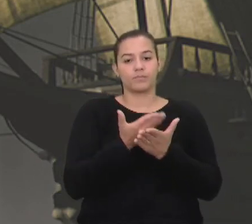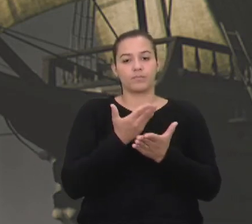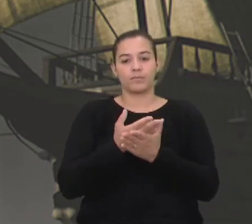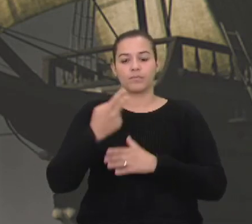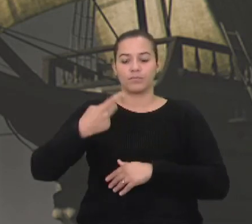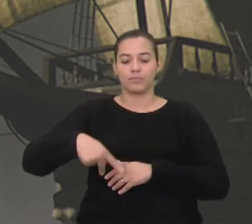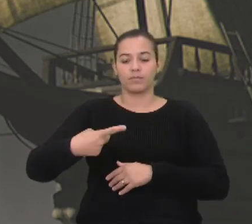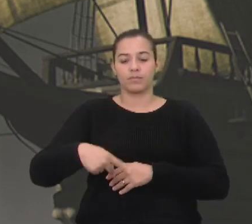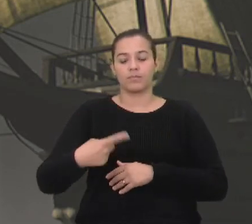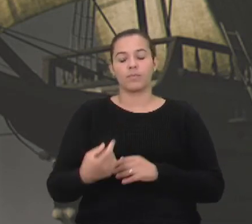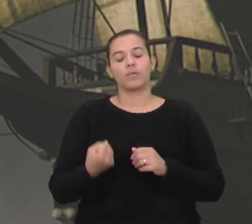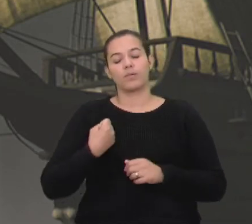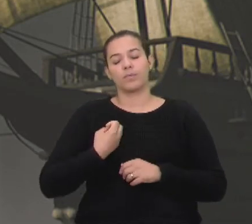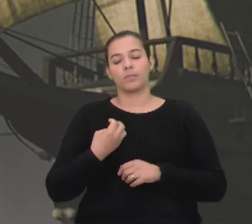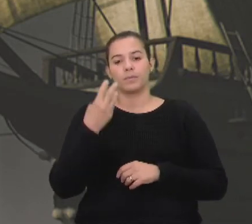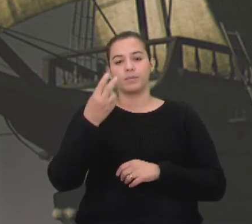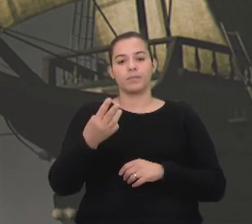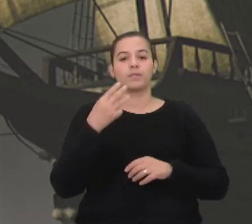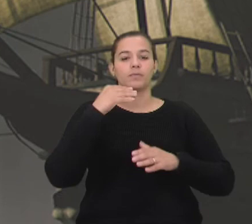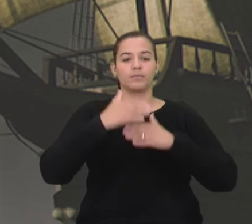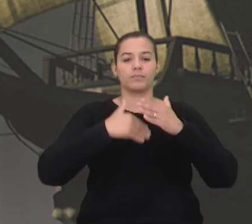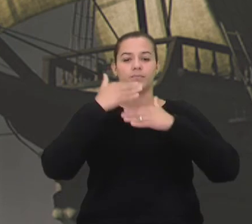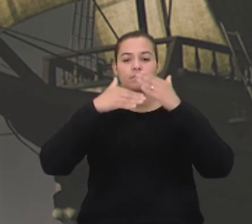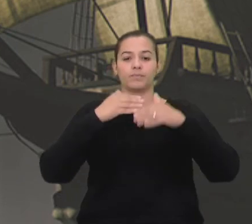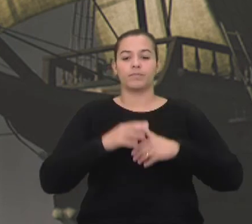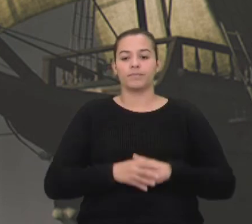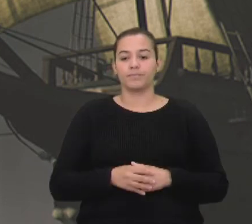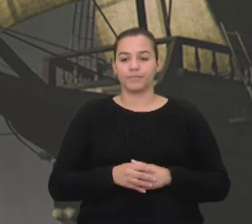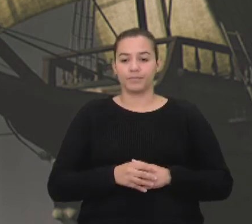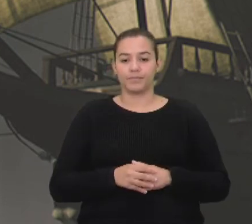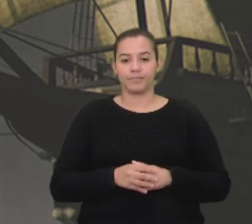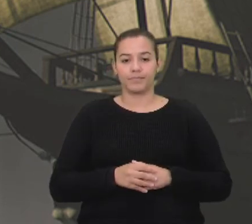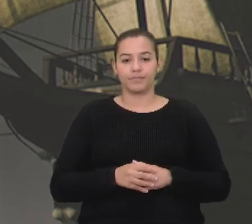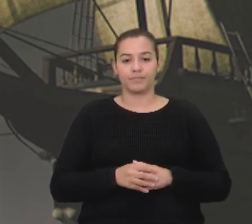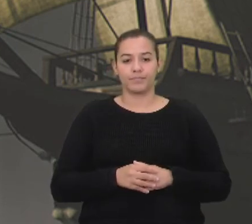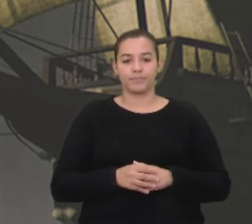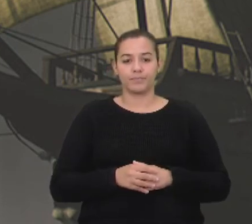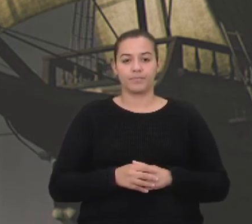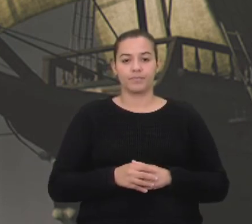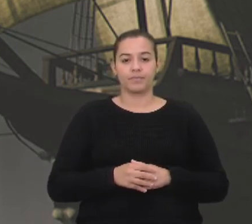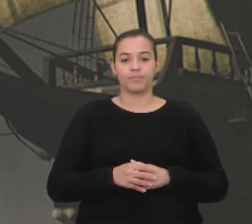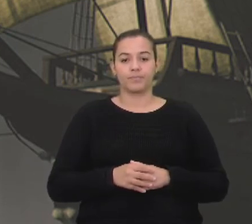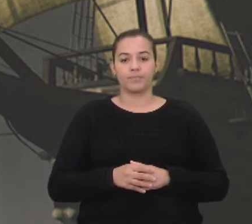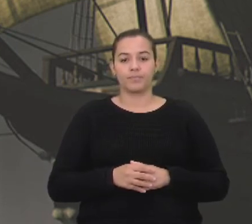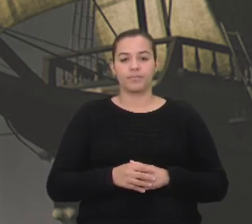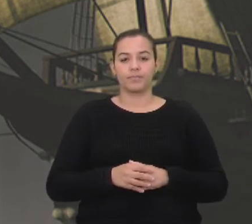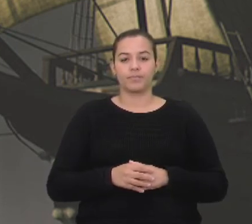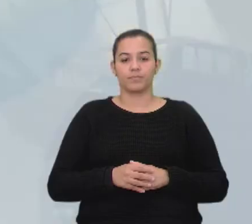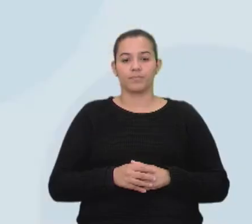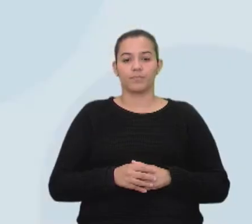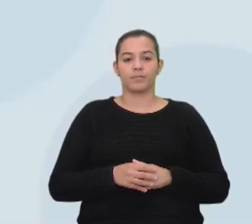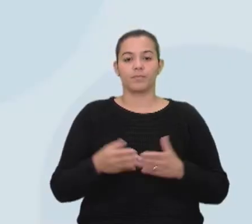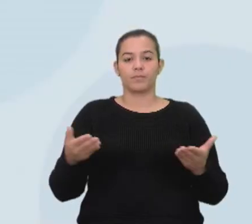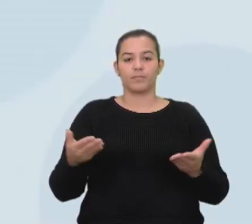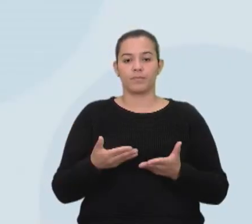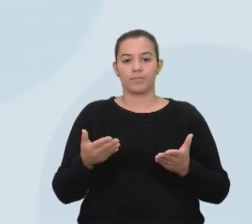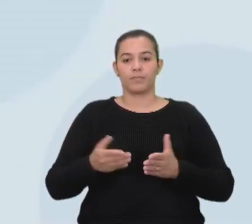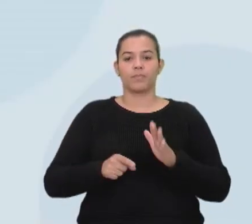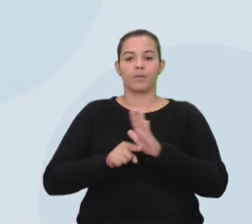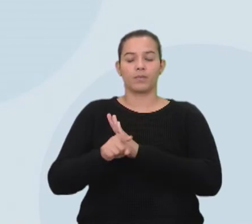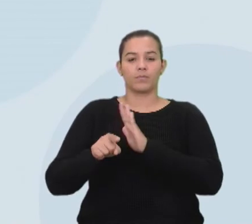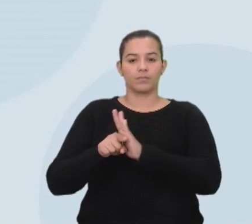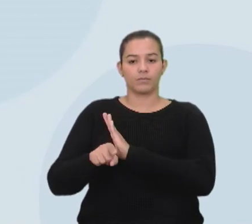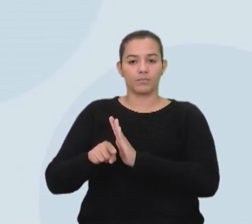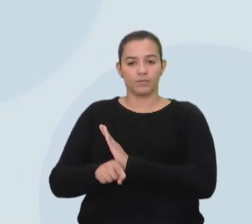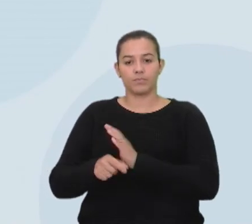dessa parte 3 do desenvolvimento. Pessoal, agora vamos então às questões, né, questionamentos que a